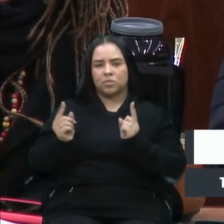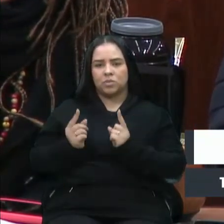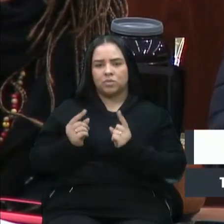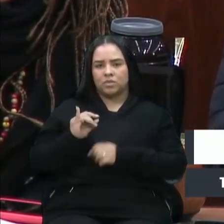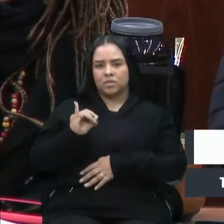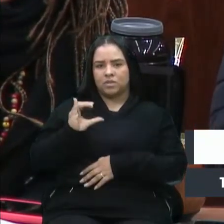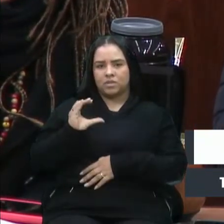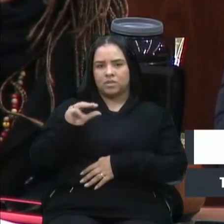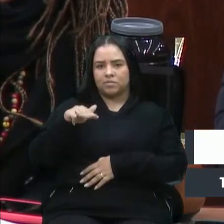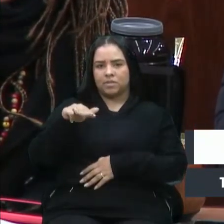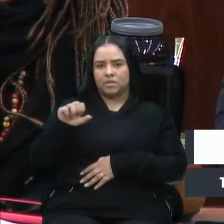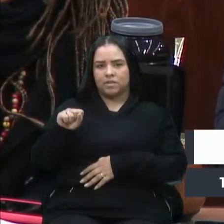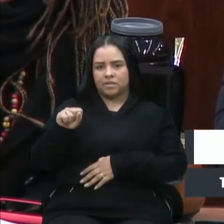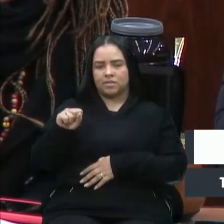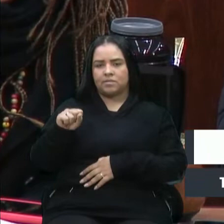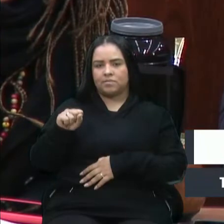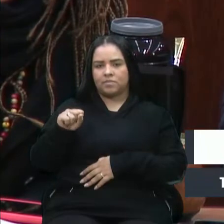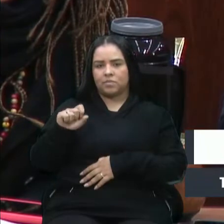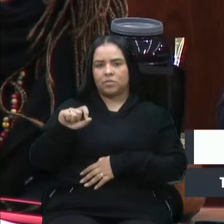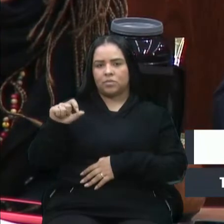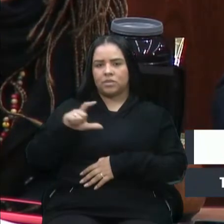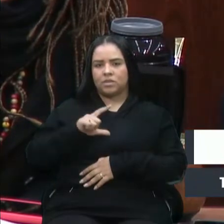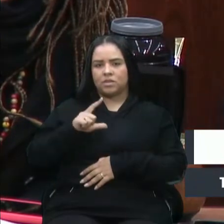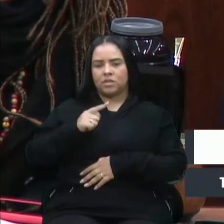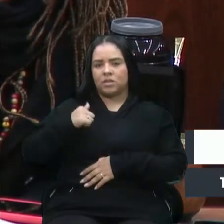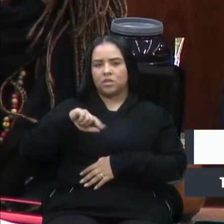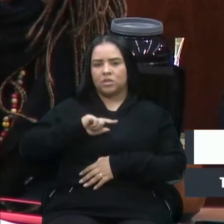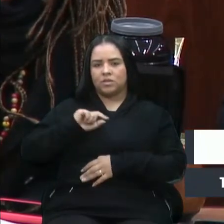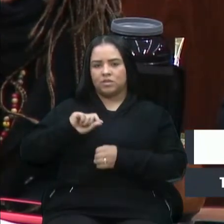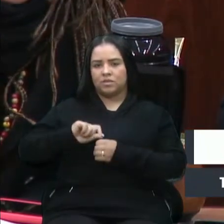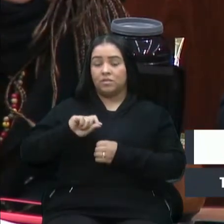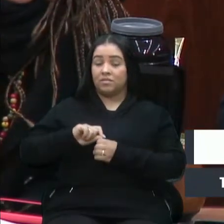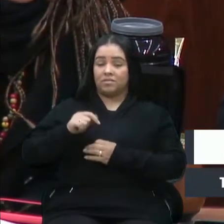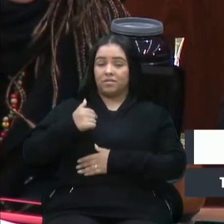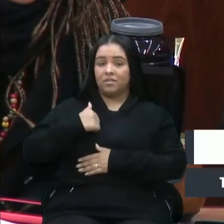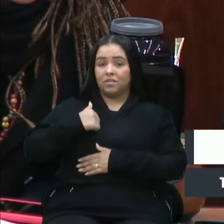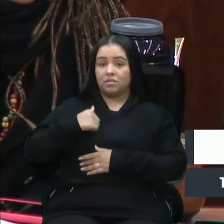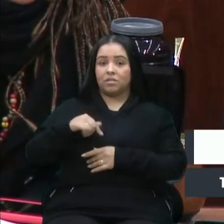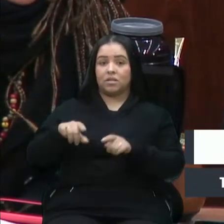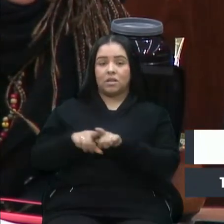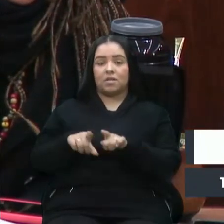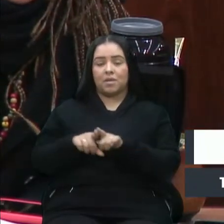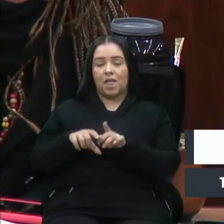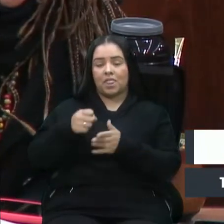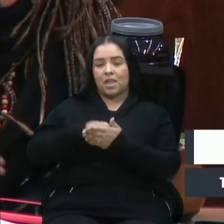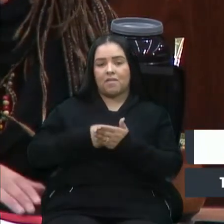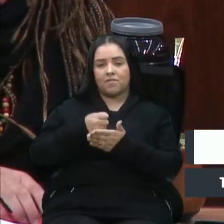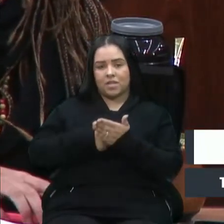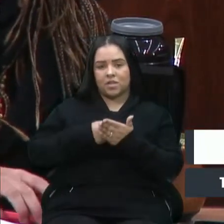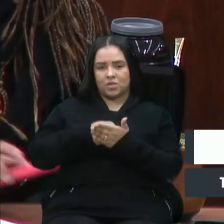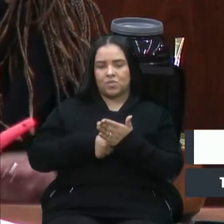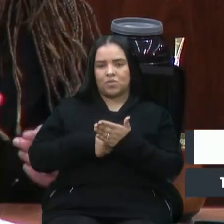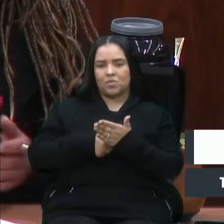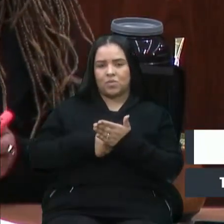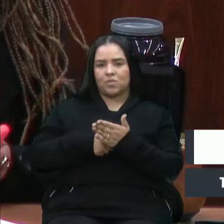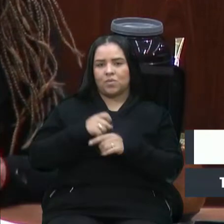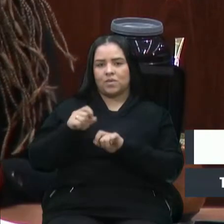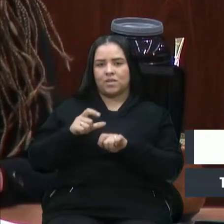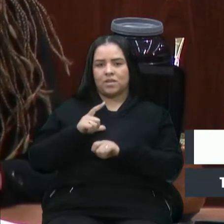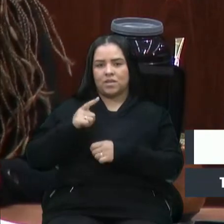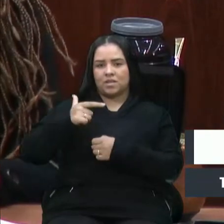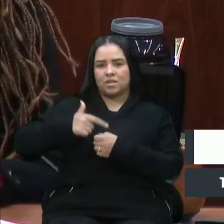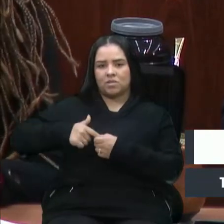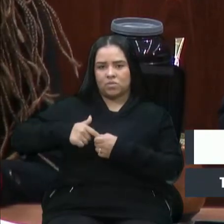né das ponderações que fizemos eu inclusive defendo né de que a gasolina